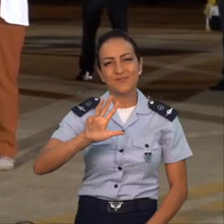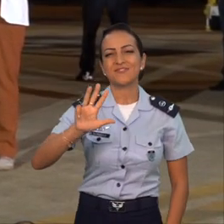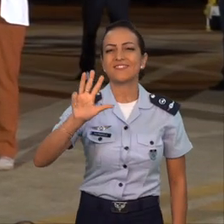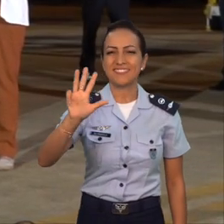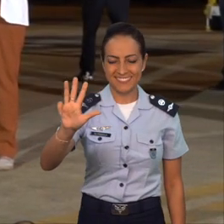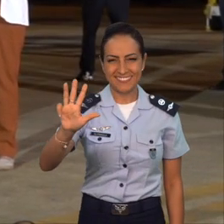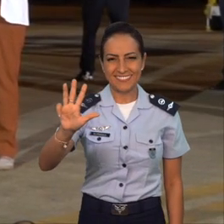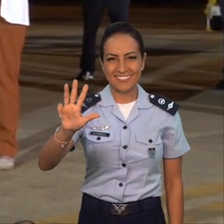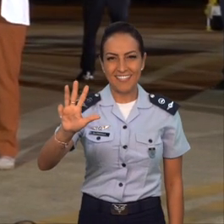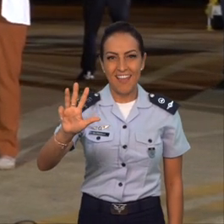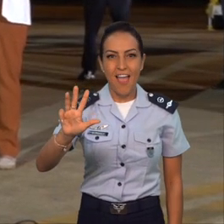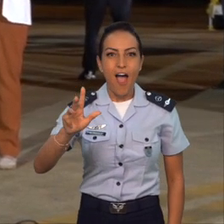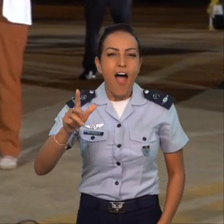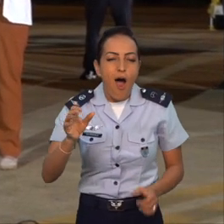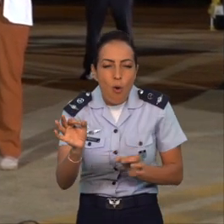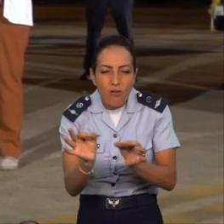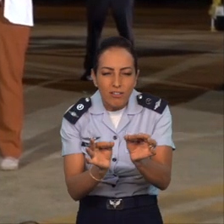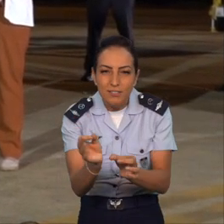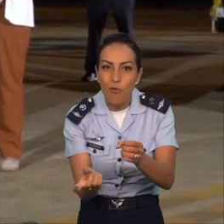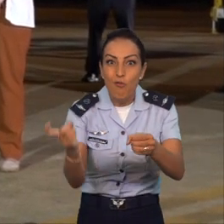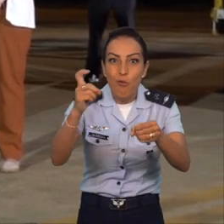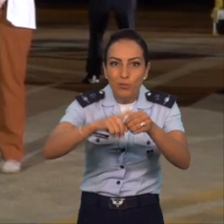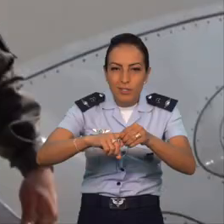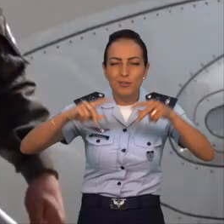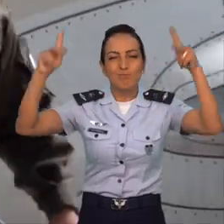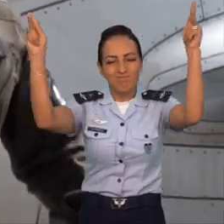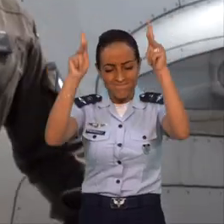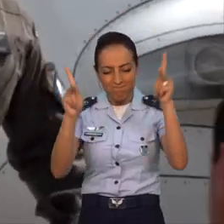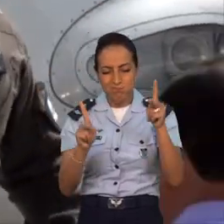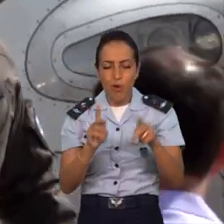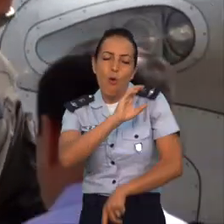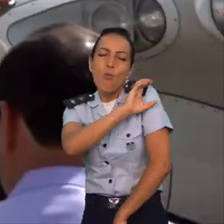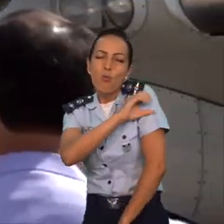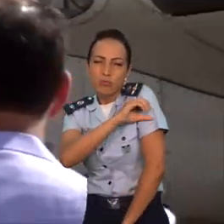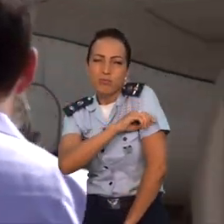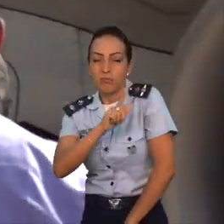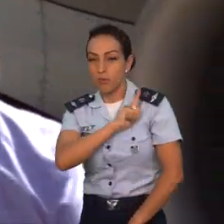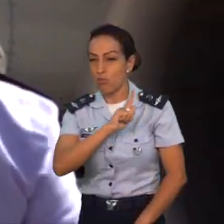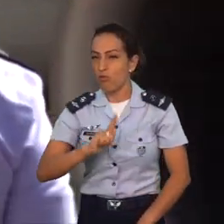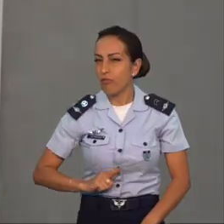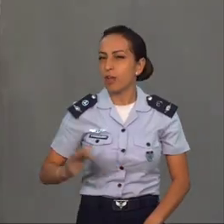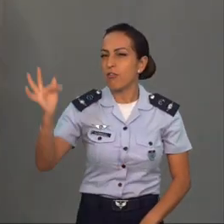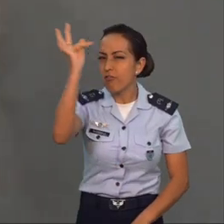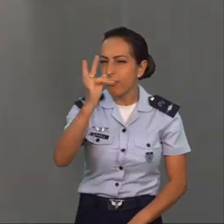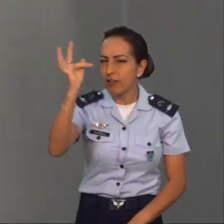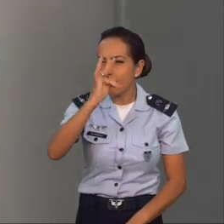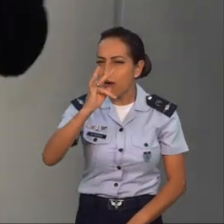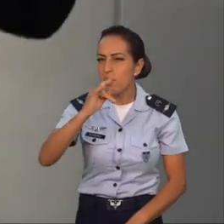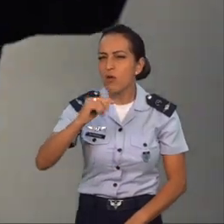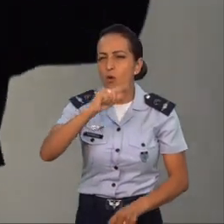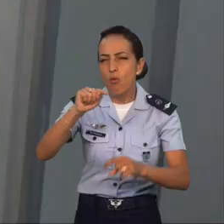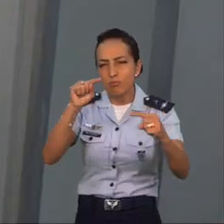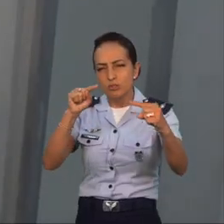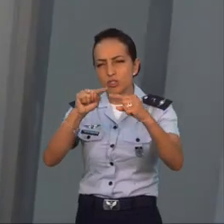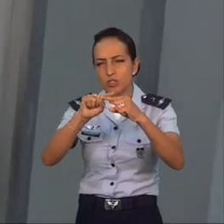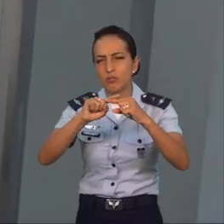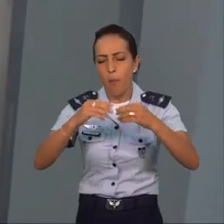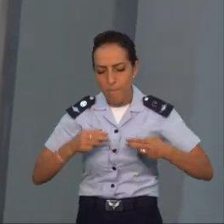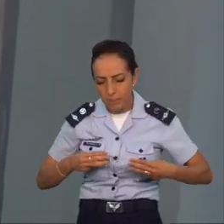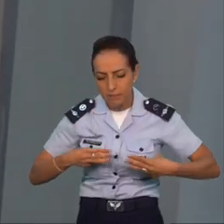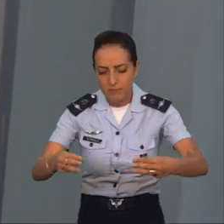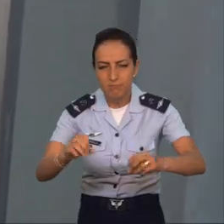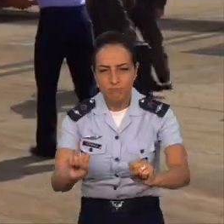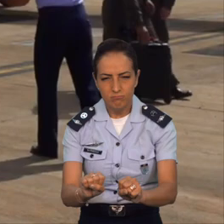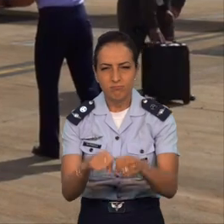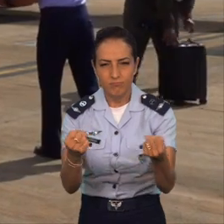Luiz Inácio Lula da Silva. A Operação Voltando em Paz, coordenada pelo governo federal e com a atuação do Ministério da